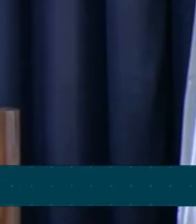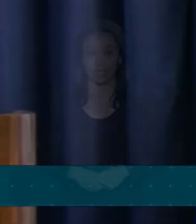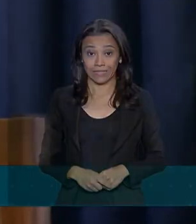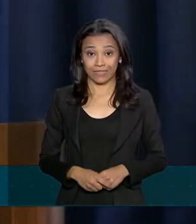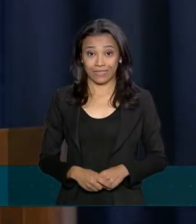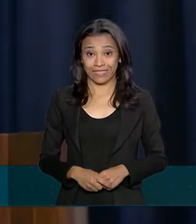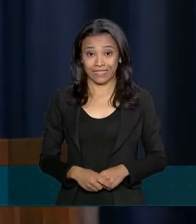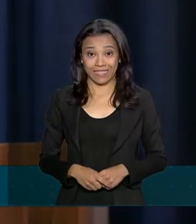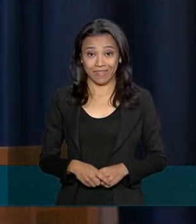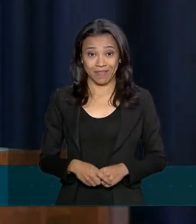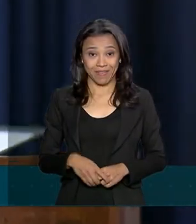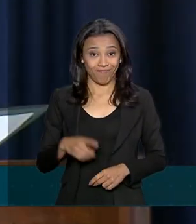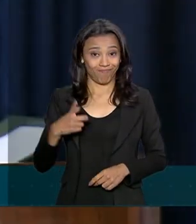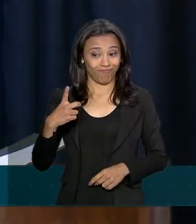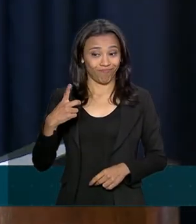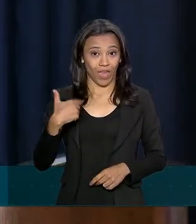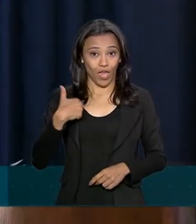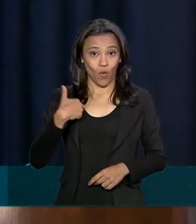Não estava previsto eu falar, mas